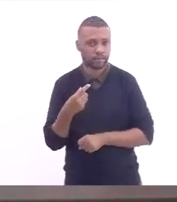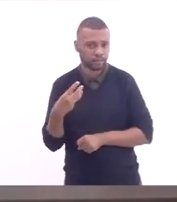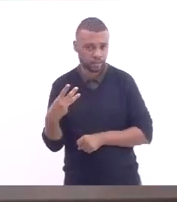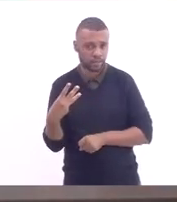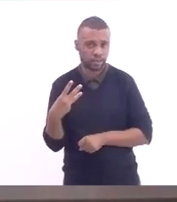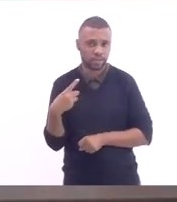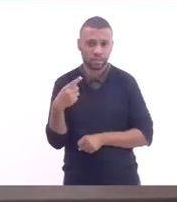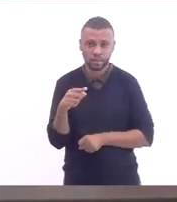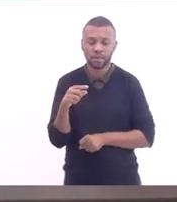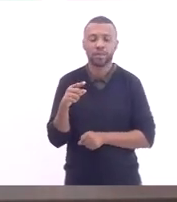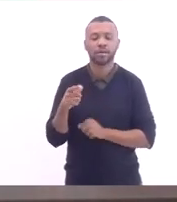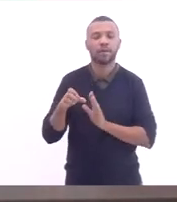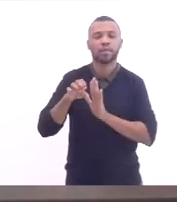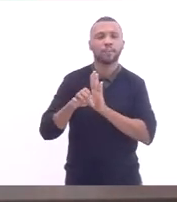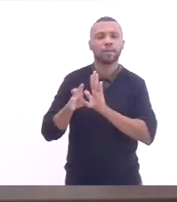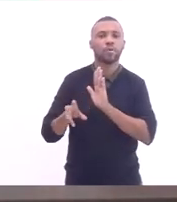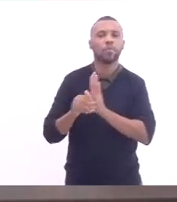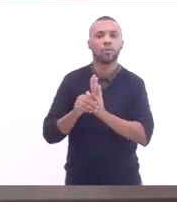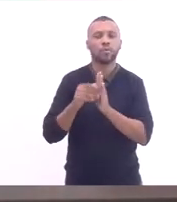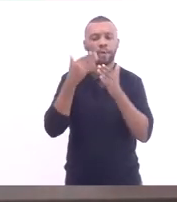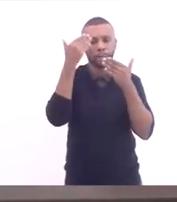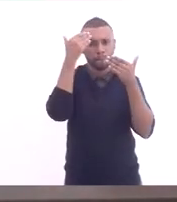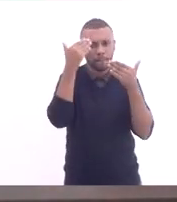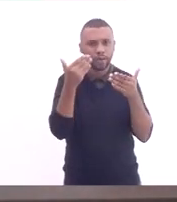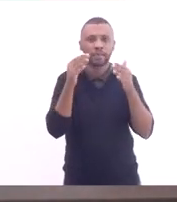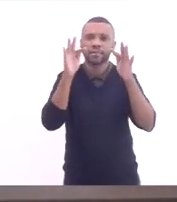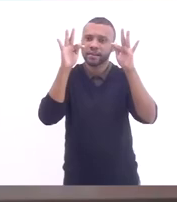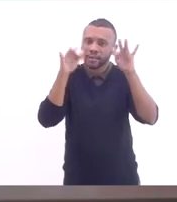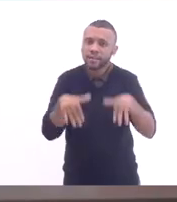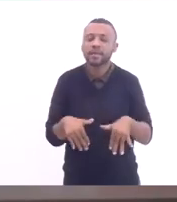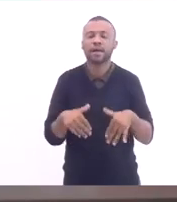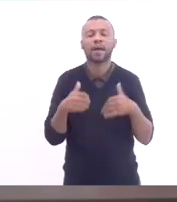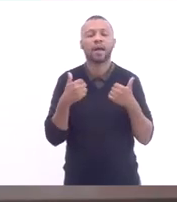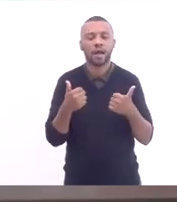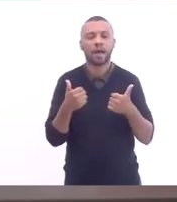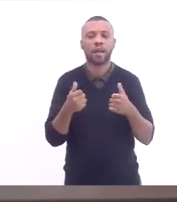2023 e suas emendas. Muito obrigado, está encerrada